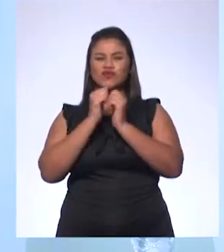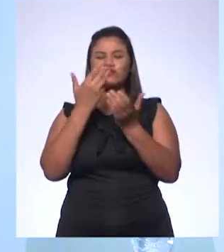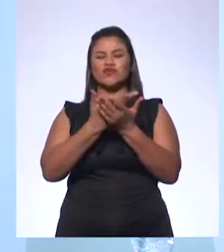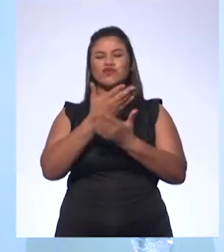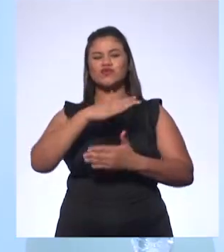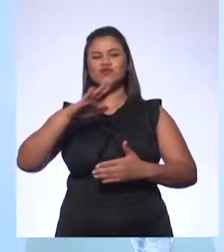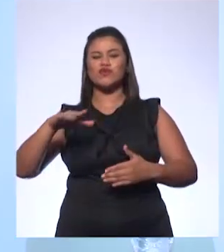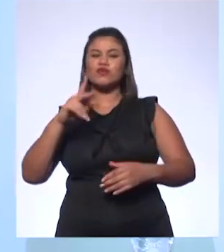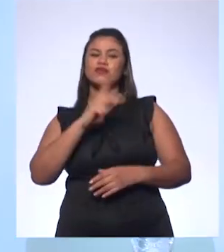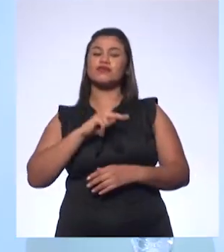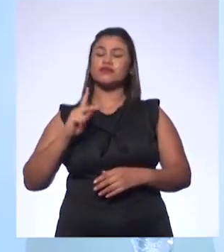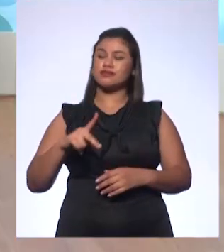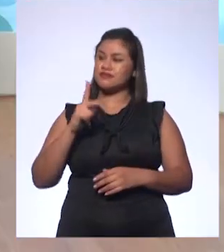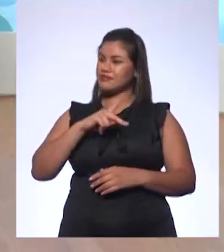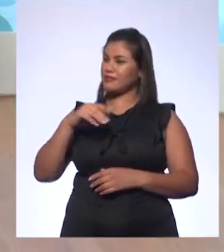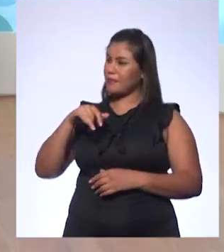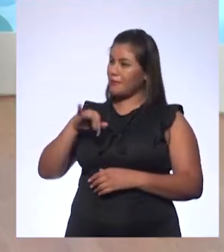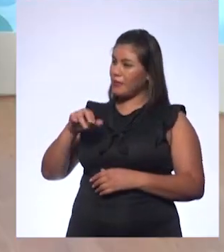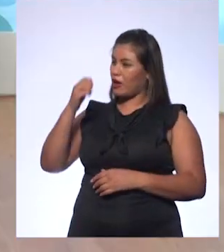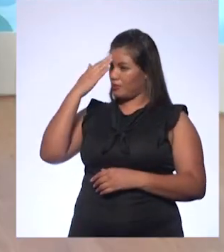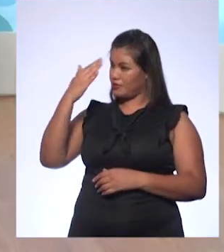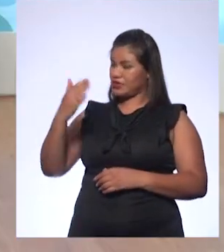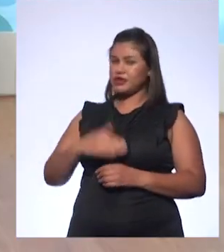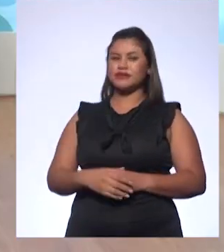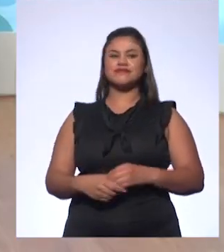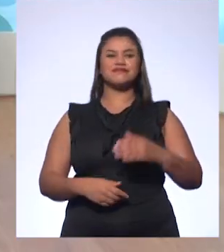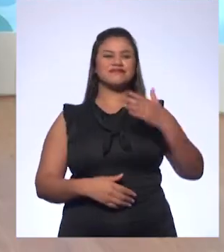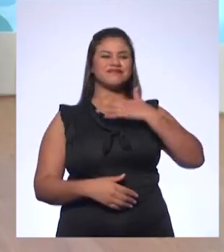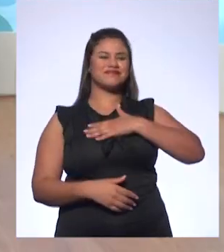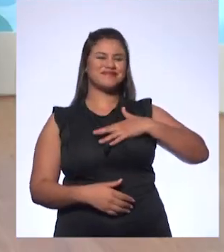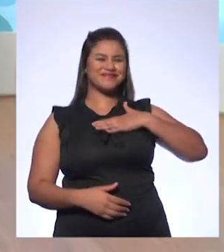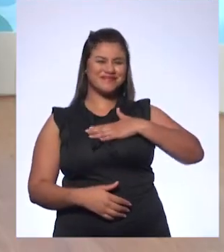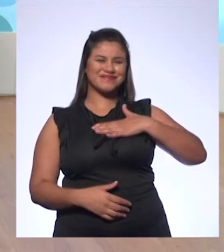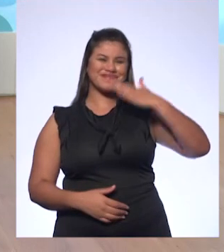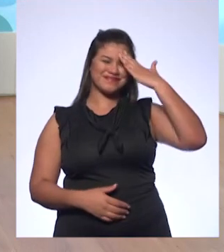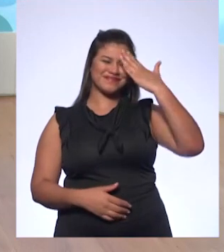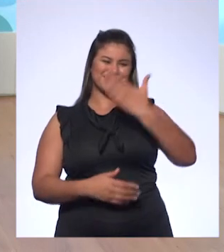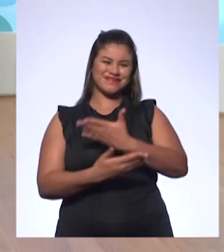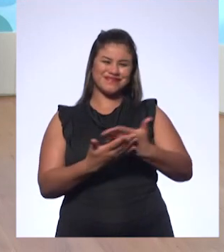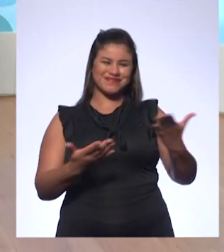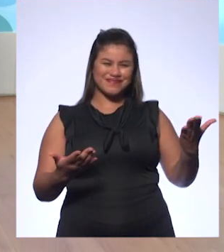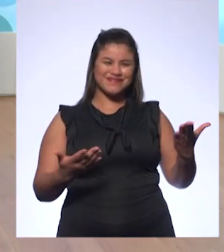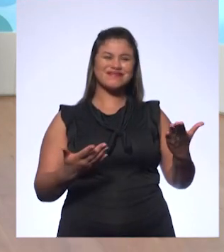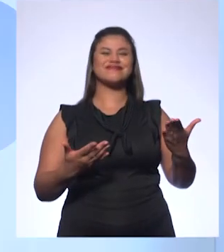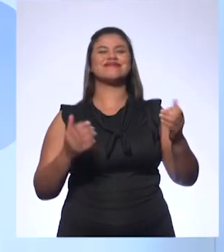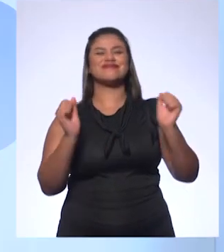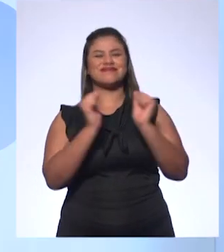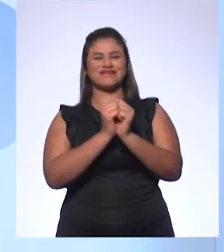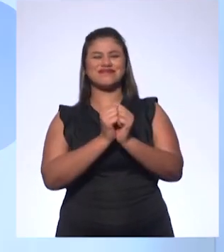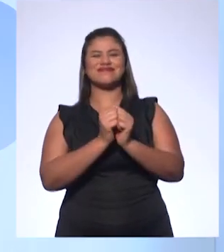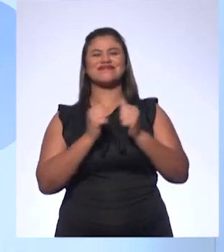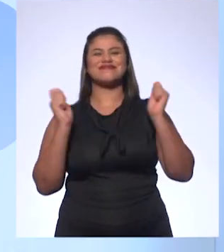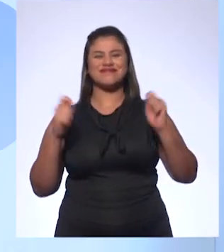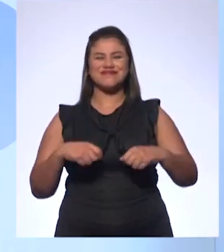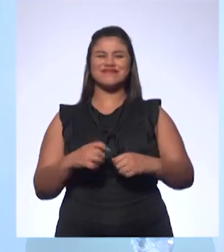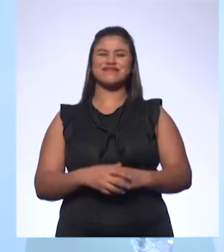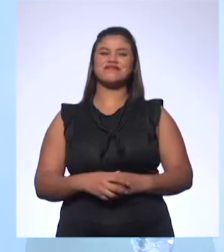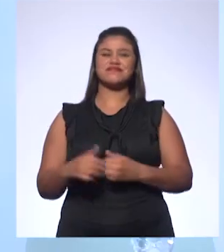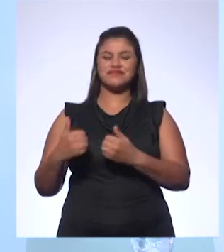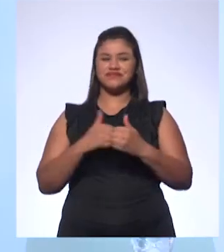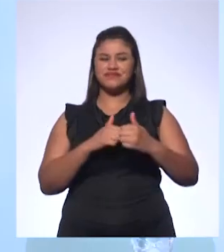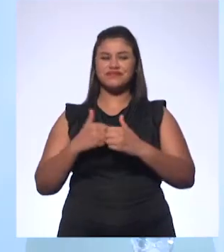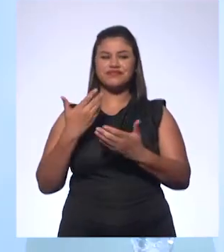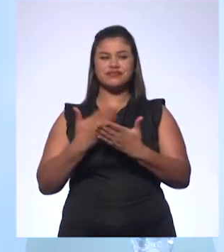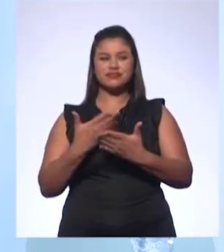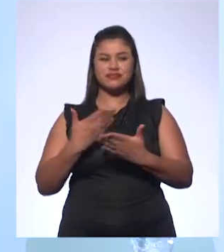alunos, professores. Professor Mauro, muito obrigada. Muito prazer, obrigado a você que permite isso para mim aqui. Acompanhar as